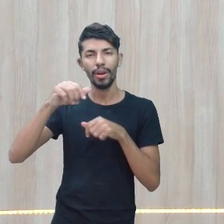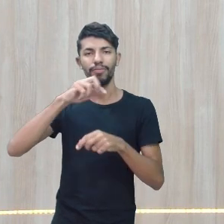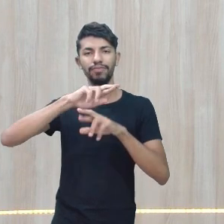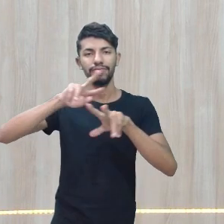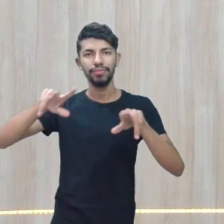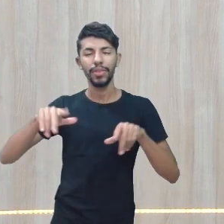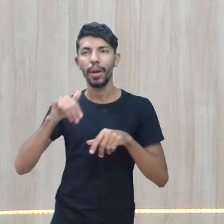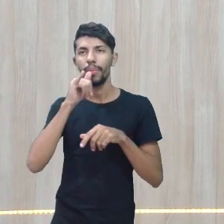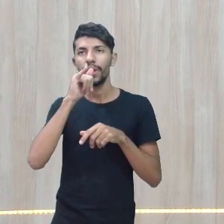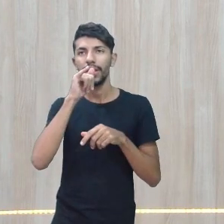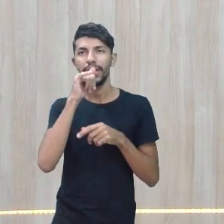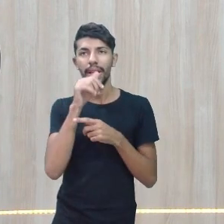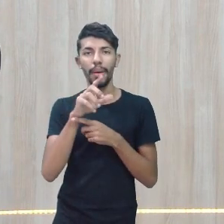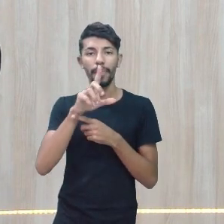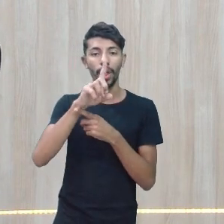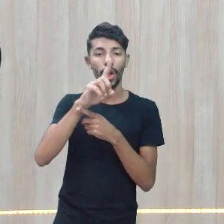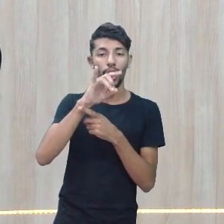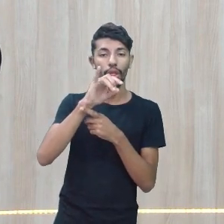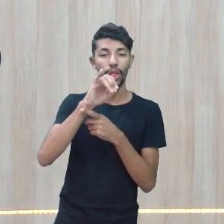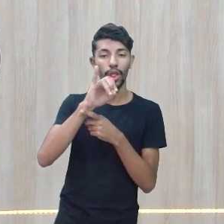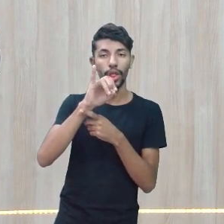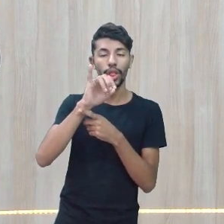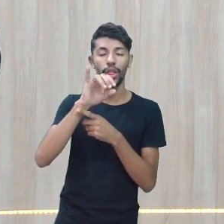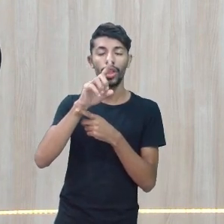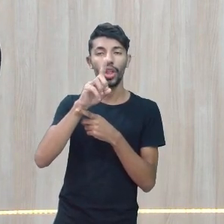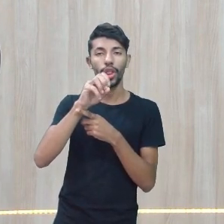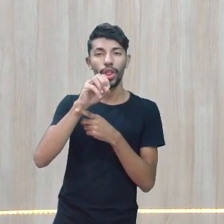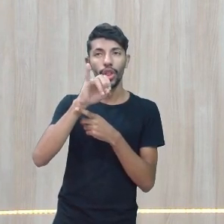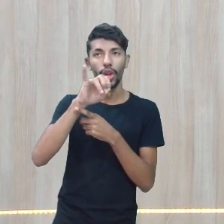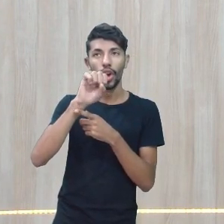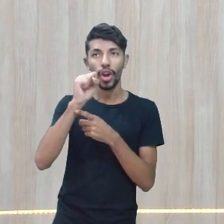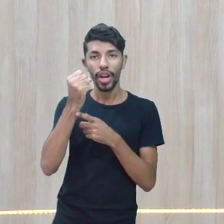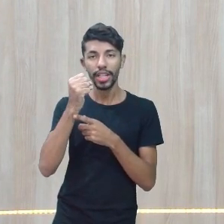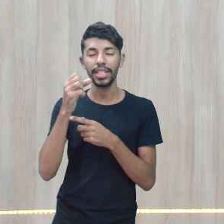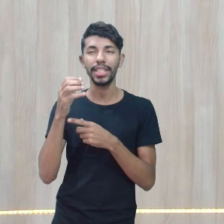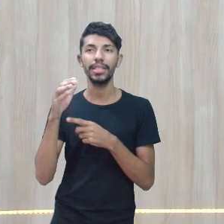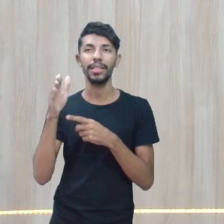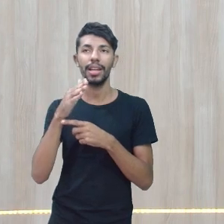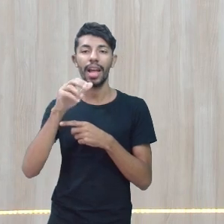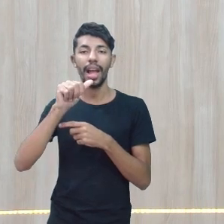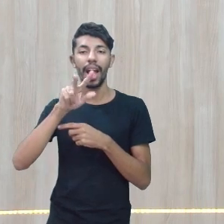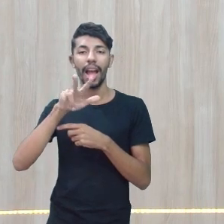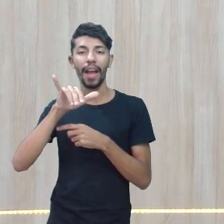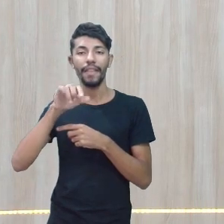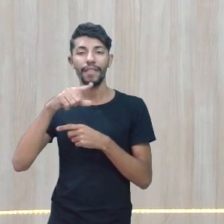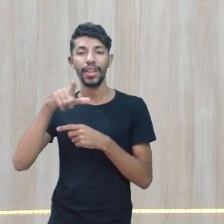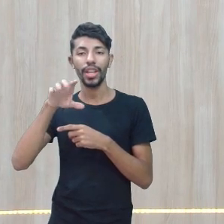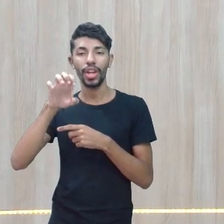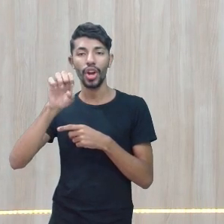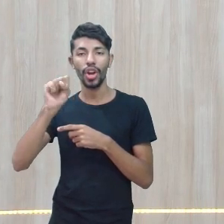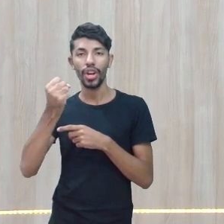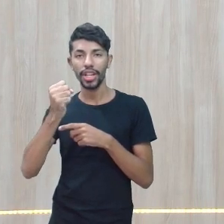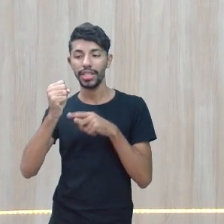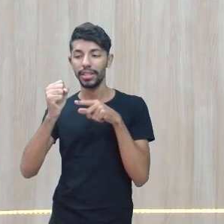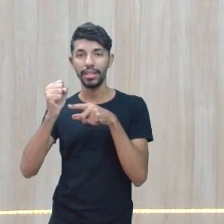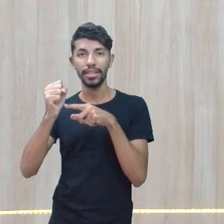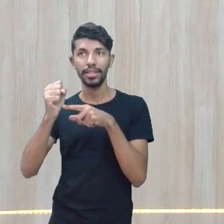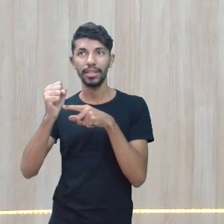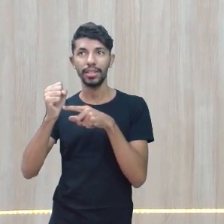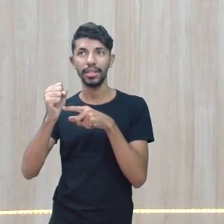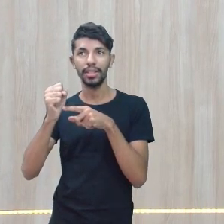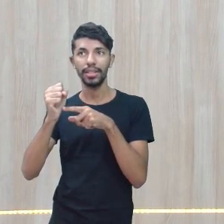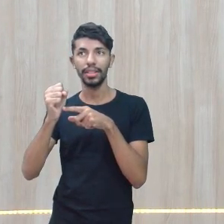aviões sobrevoaram a cidade. Vocês percebem a concordância verbal